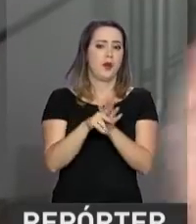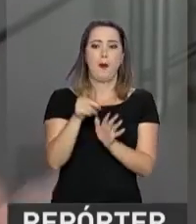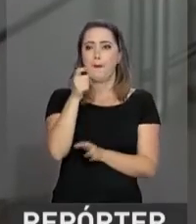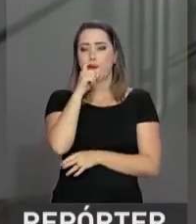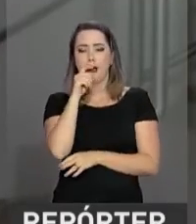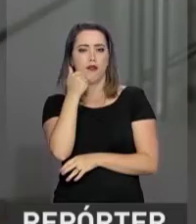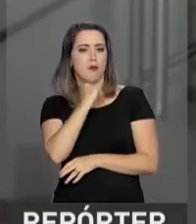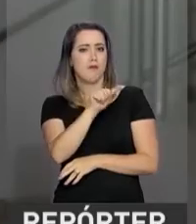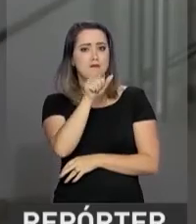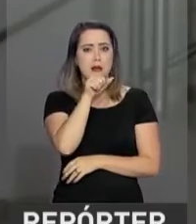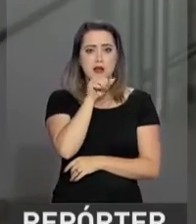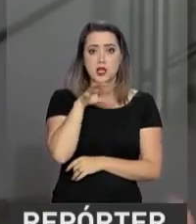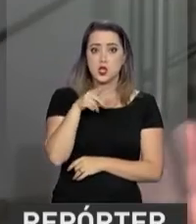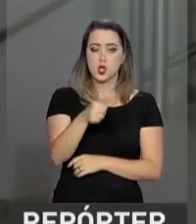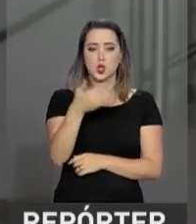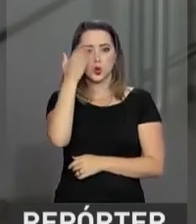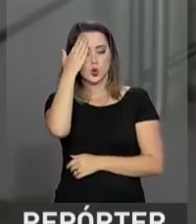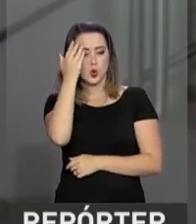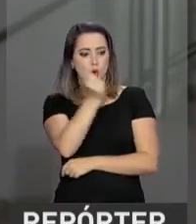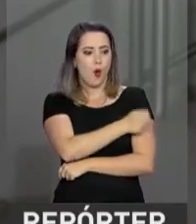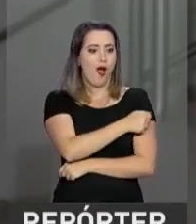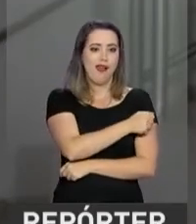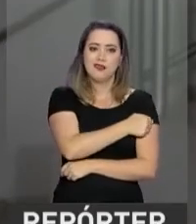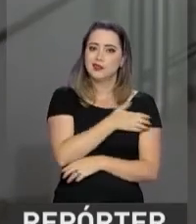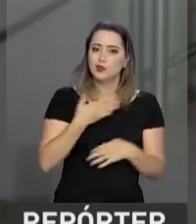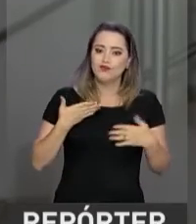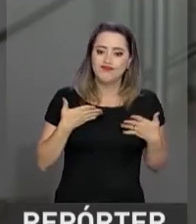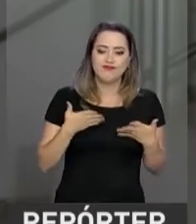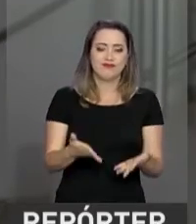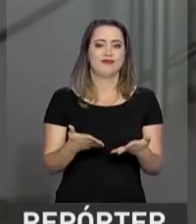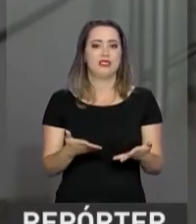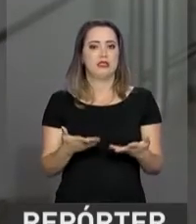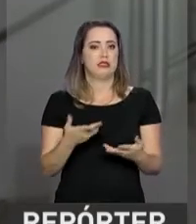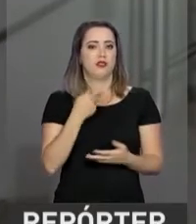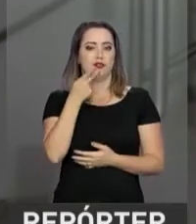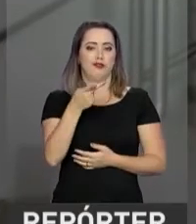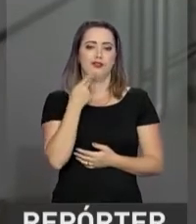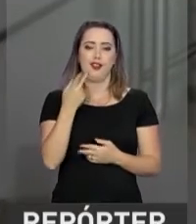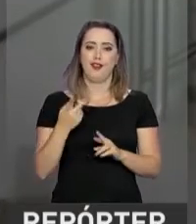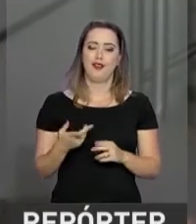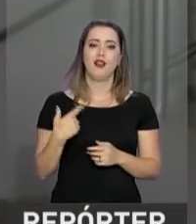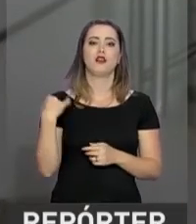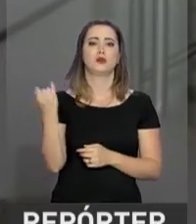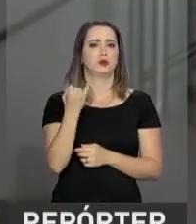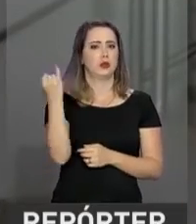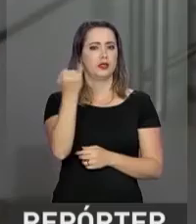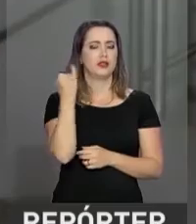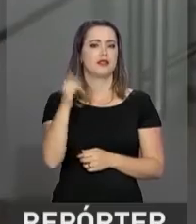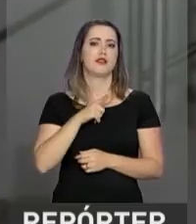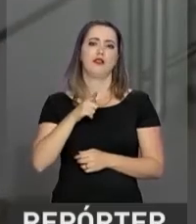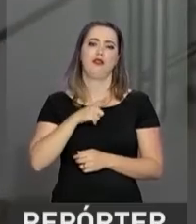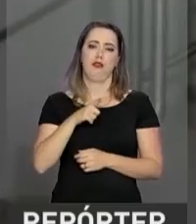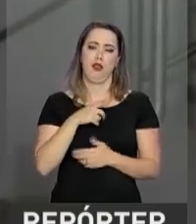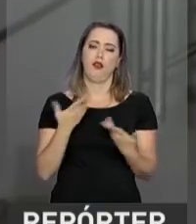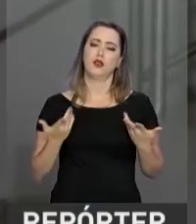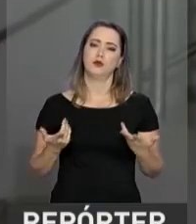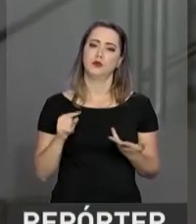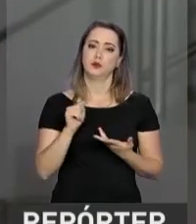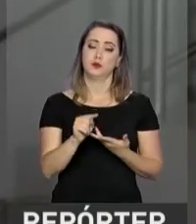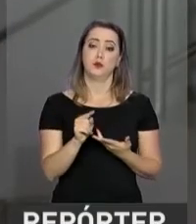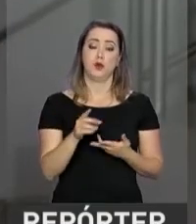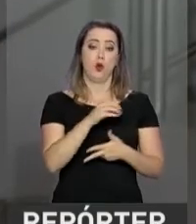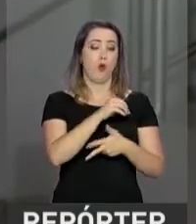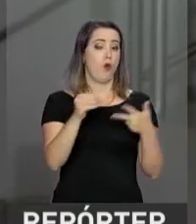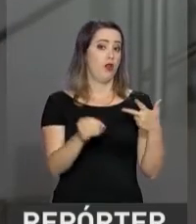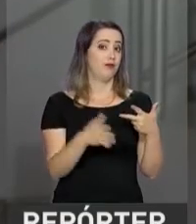na cabeça da mãe todo mundo e do aluno então é nem dá pra dizer o quanto está na cabeça deles o enem teve e